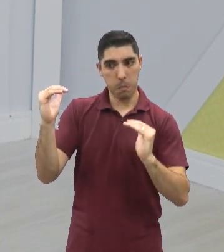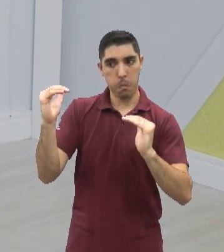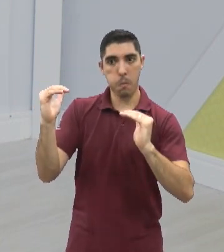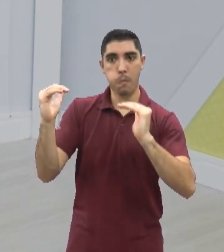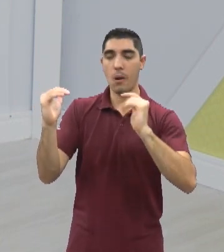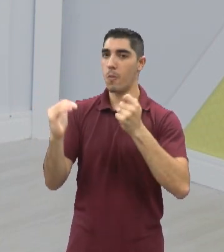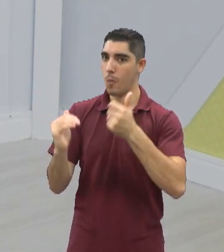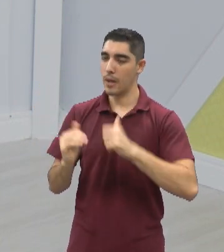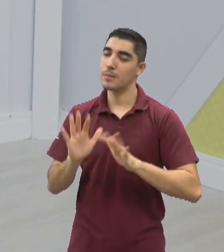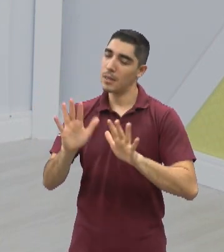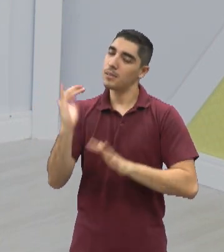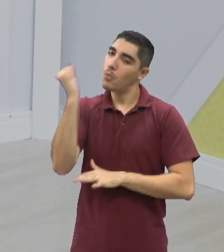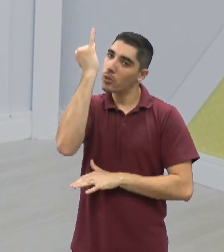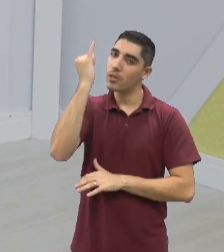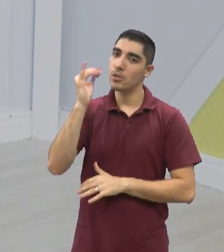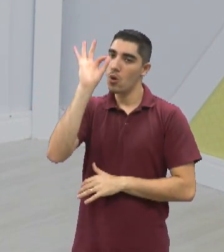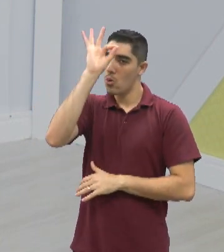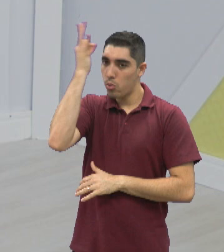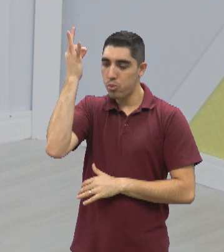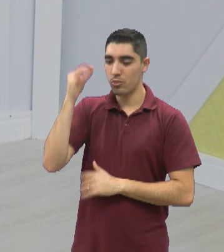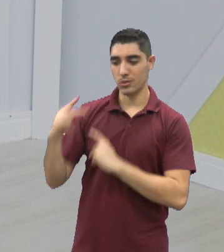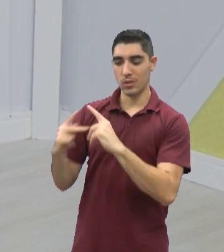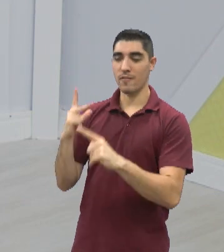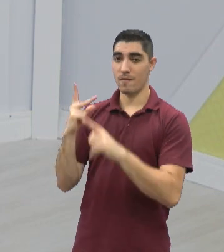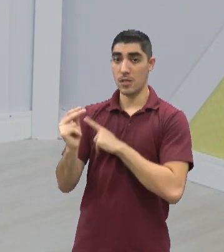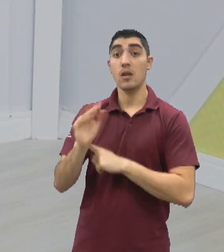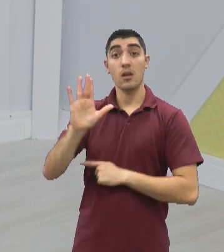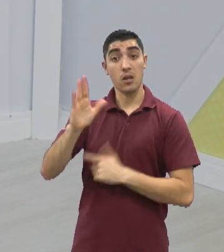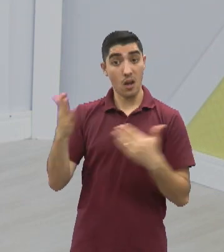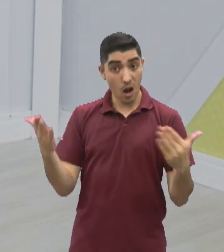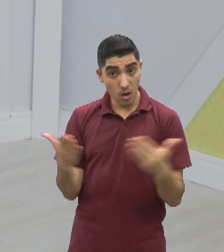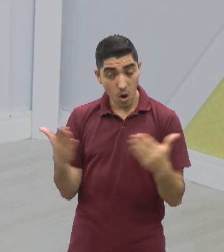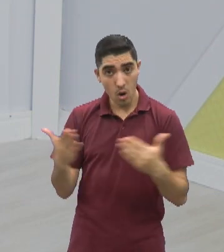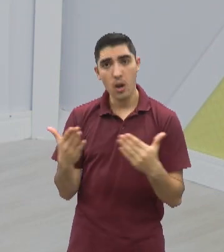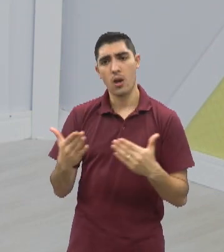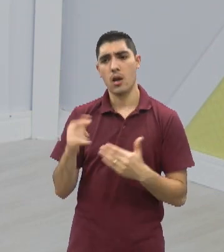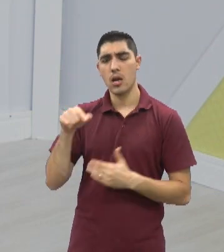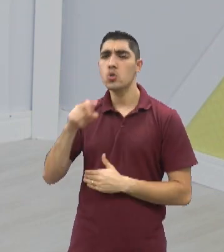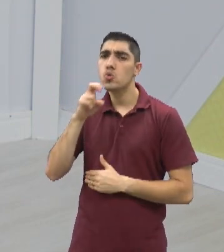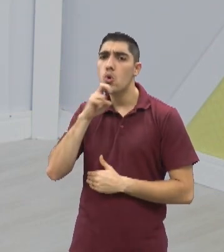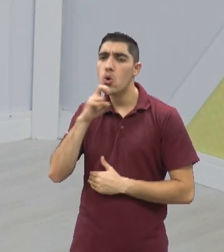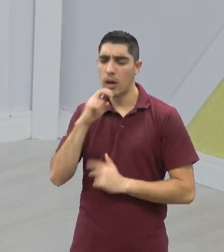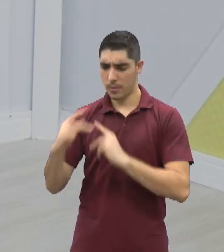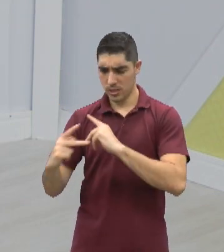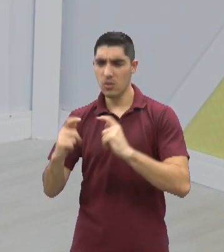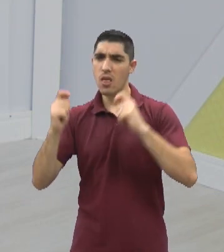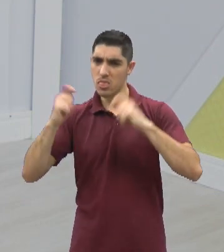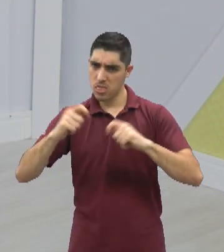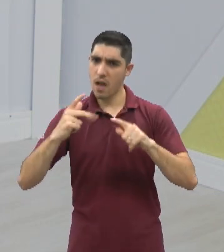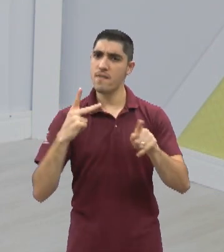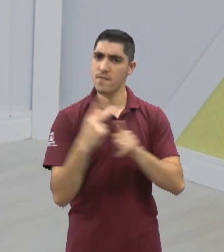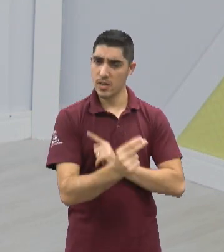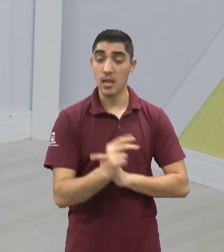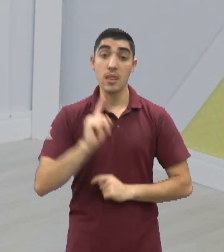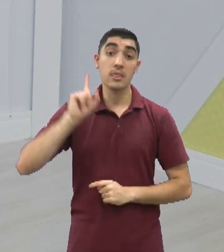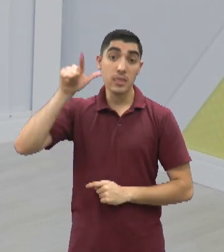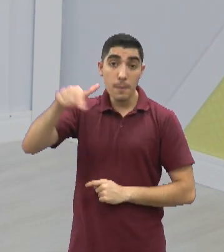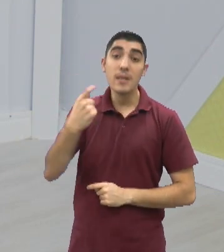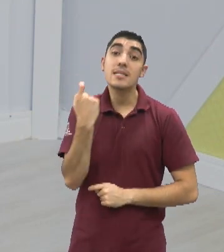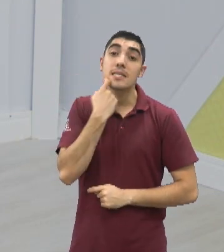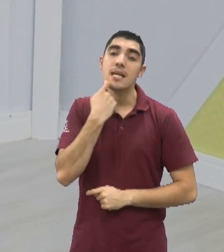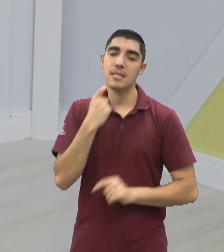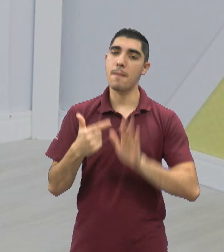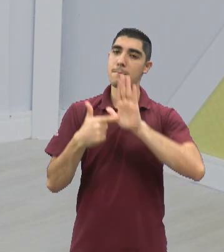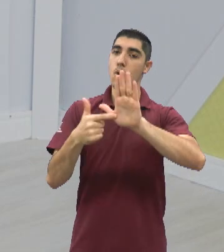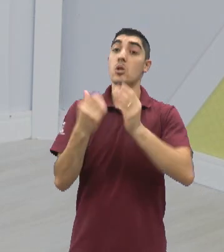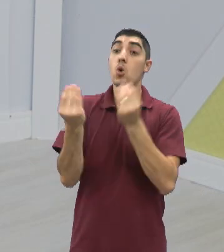foi a vitória para o São José. E amanhã outro jogo que dá para vencer, contra o Pro Esporte de Sorocaba. Sexta-feira também todos os detalhes aqui no Hora do